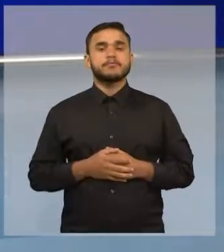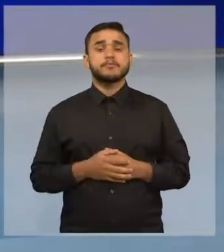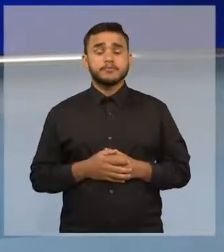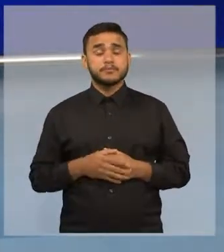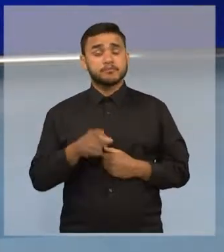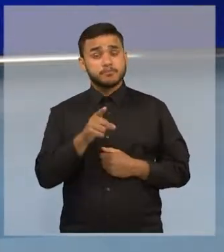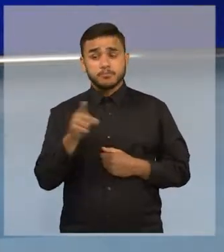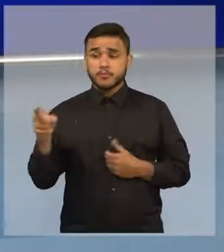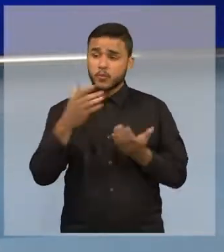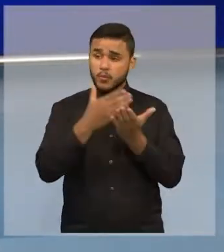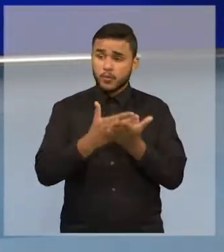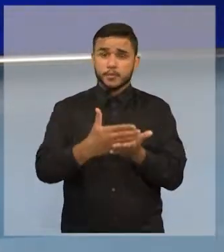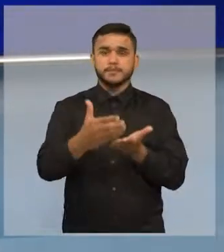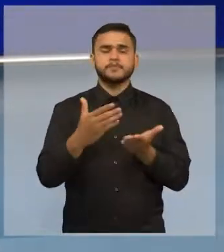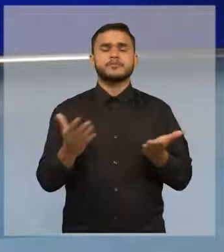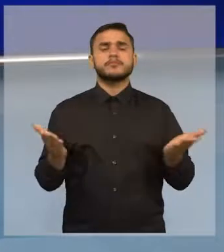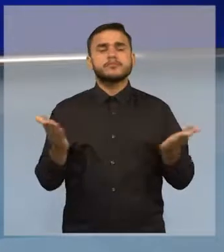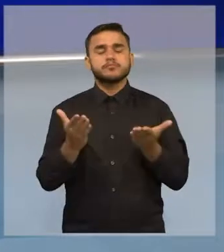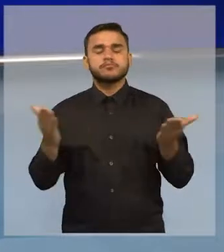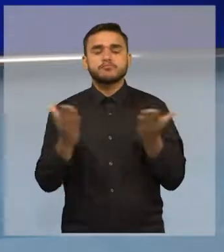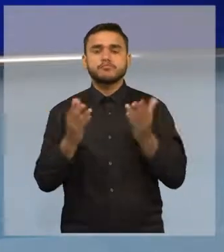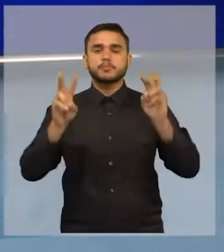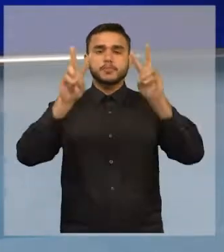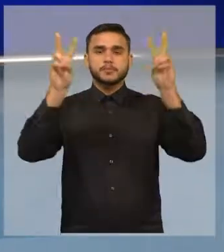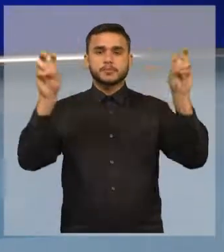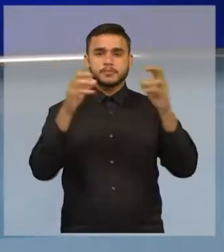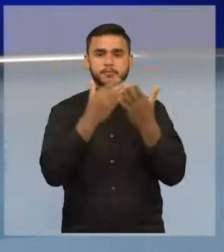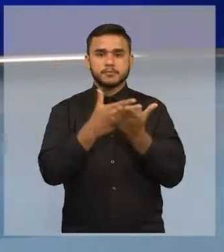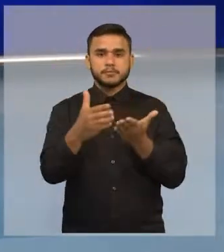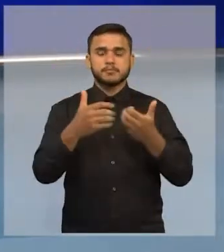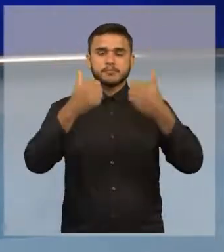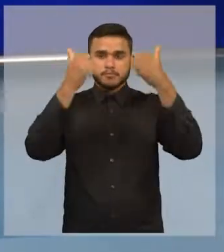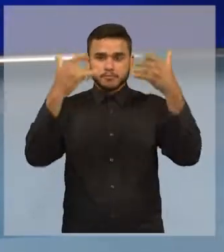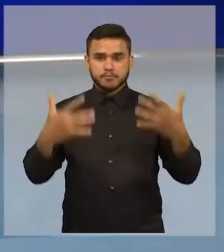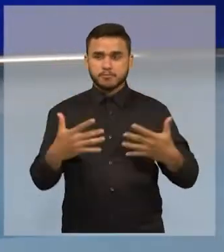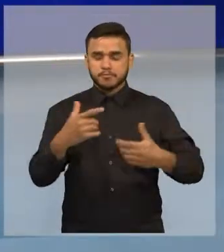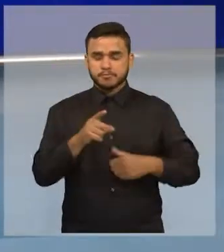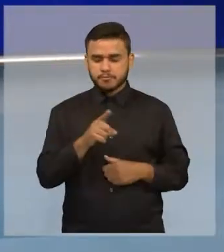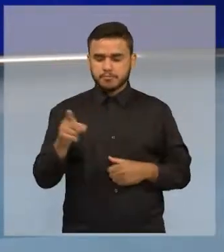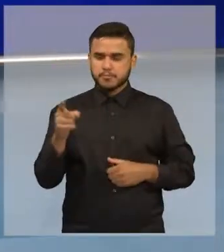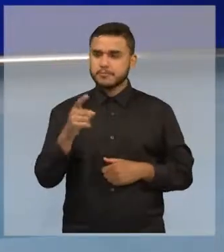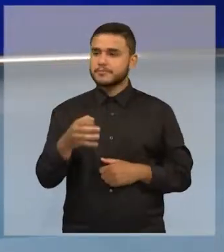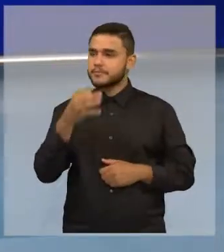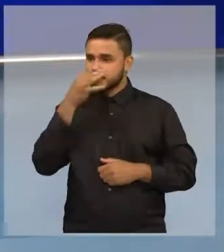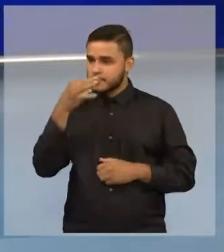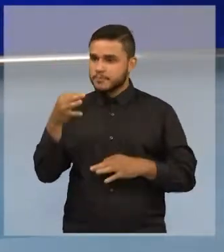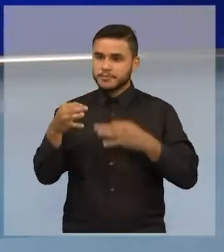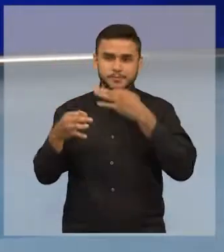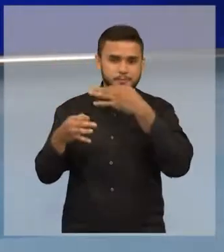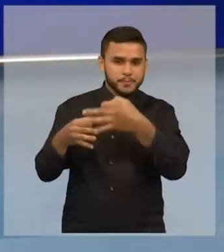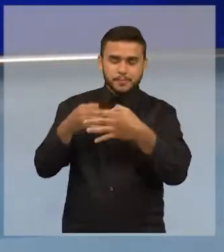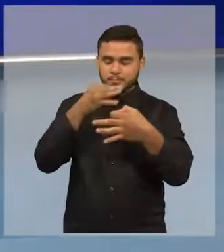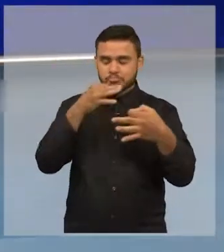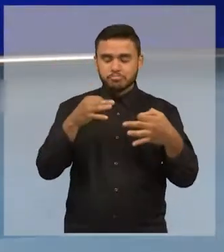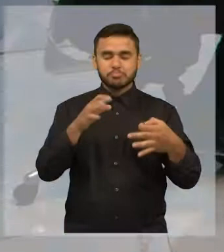bloco com o tema objeto do editorial de abertura. Surgiu aqui no intervalo um pequeno